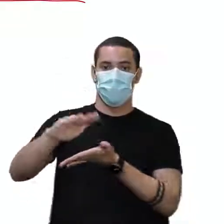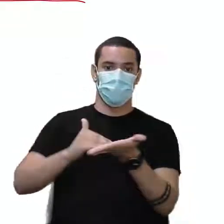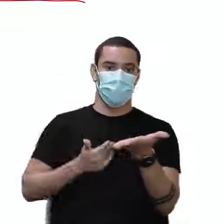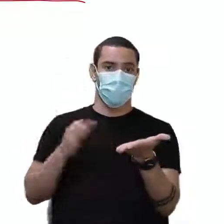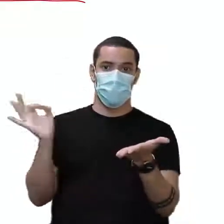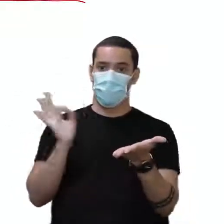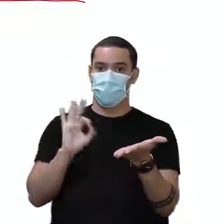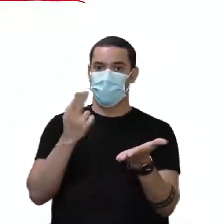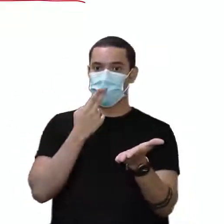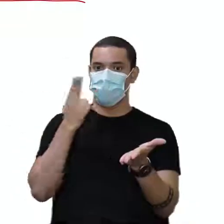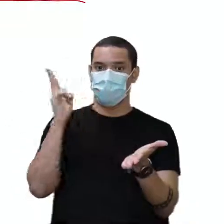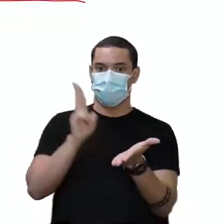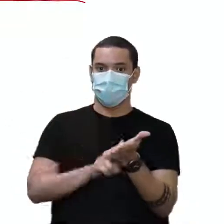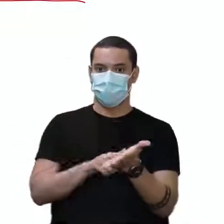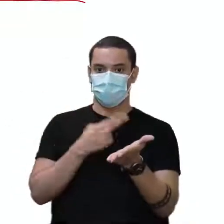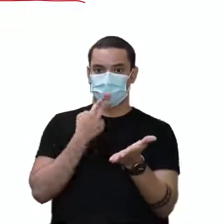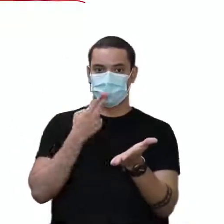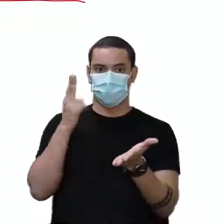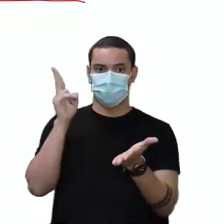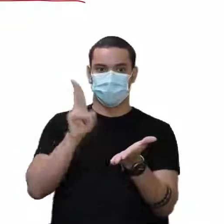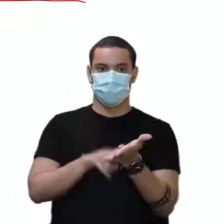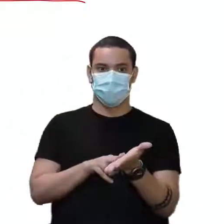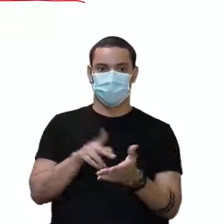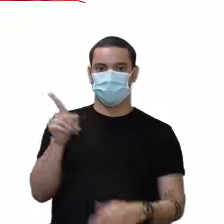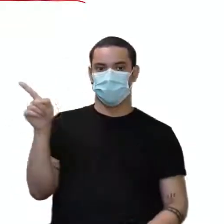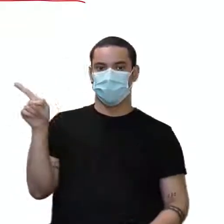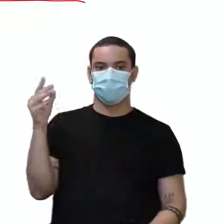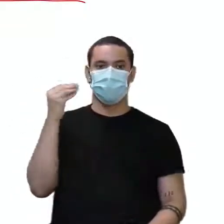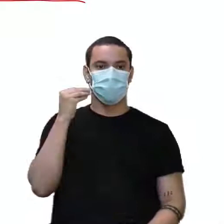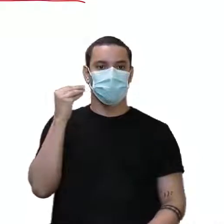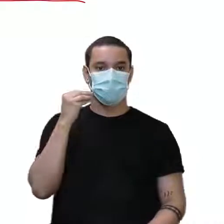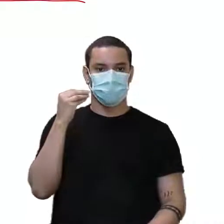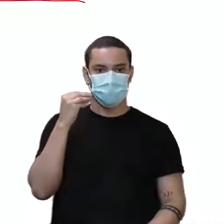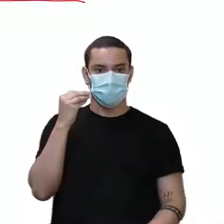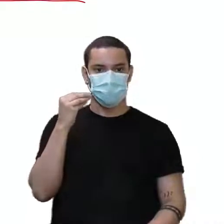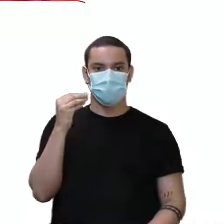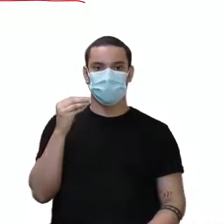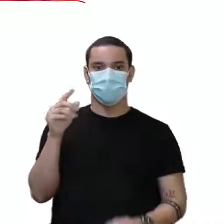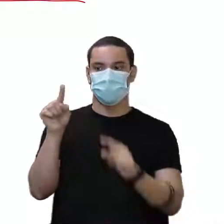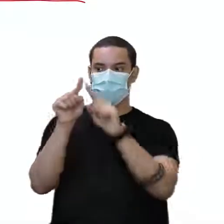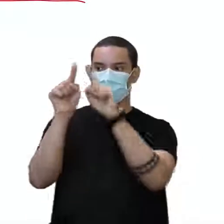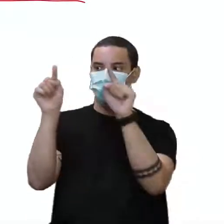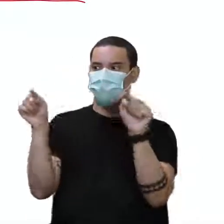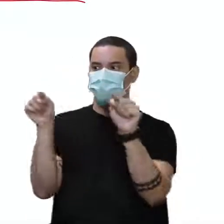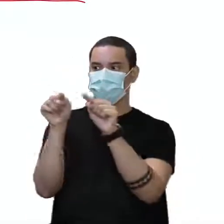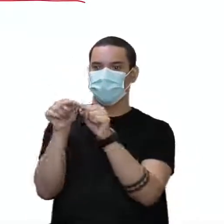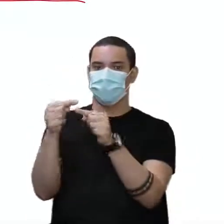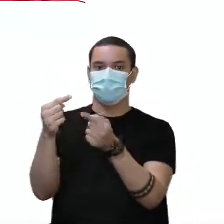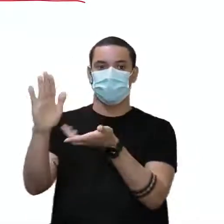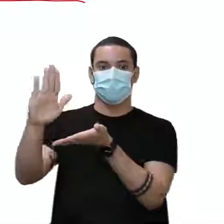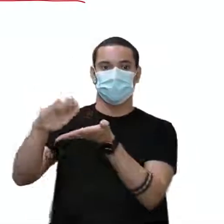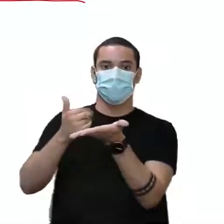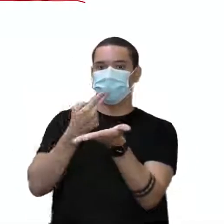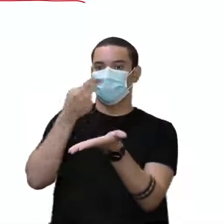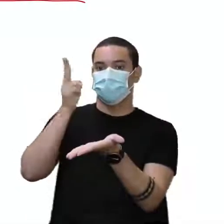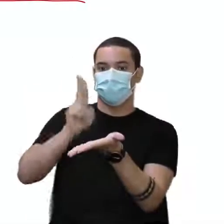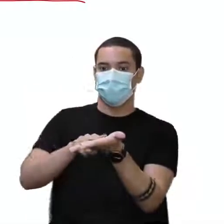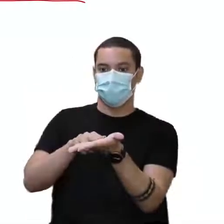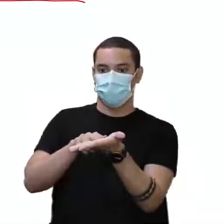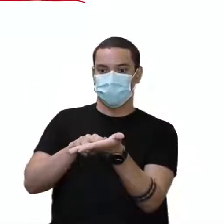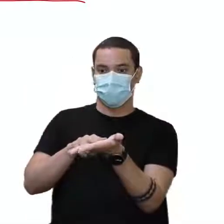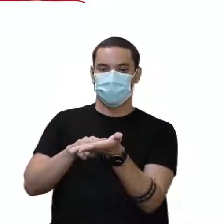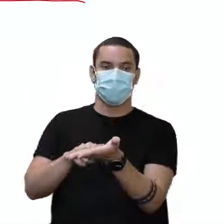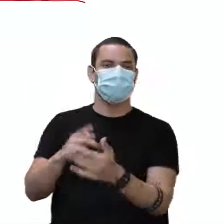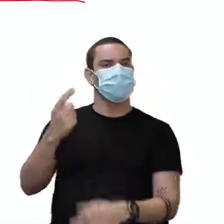significa letra, mas aqui é carta. Olha que evidência de que pode ser uma carta. Nós temos aqui a casinha de cartas, né? Aí ele